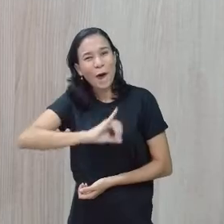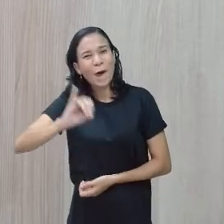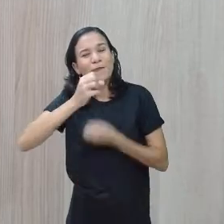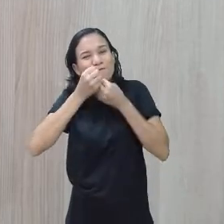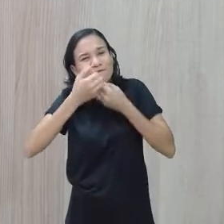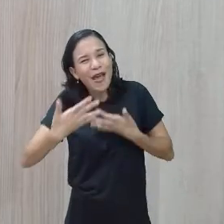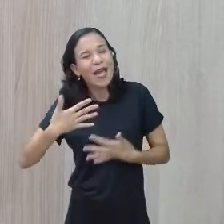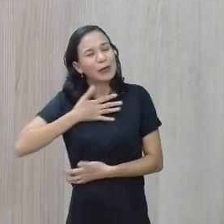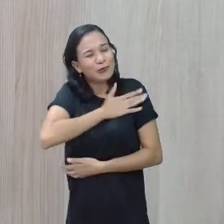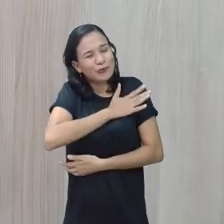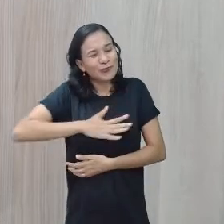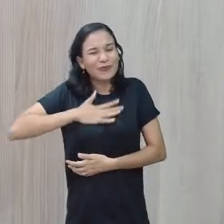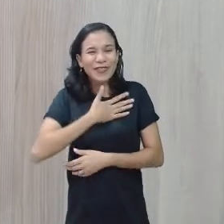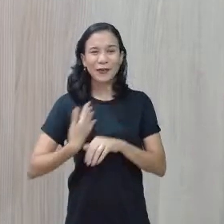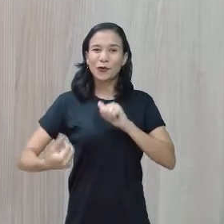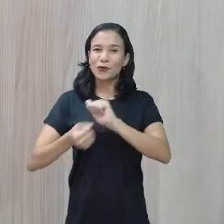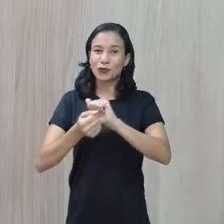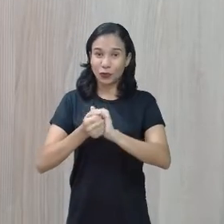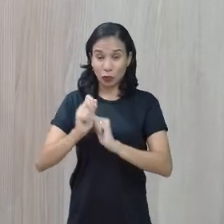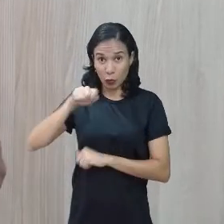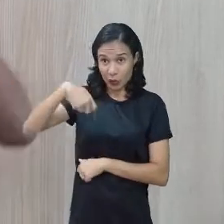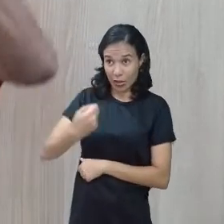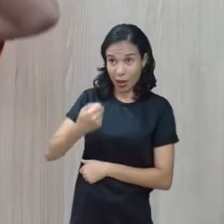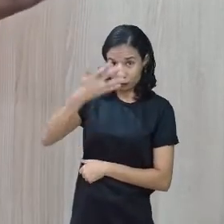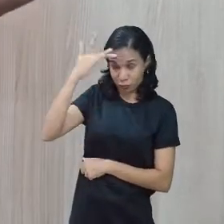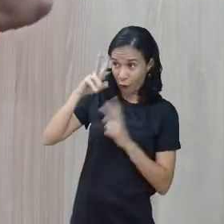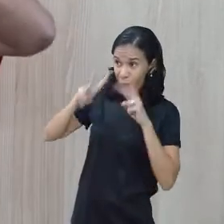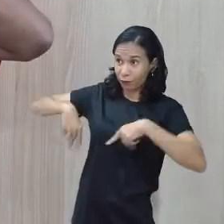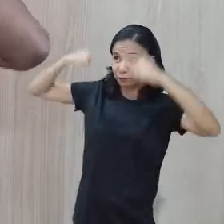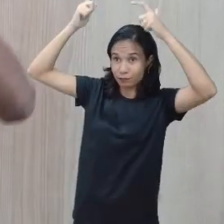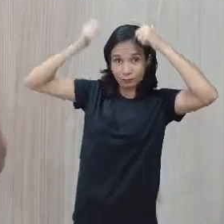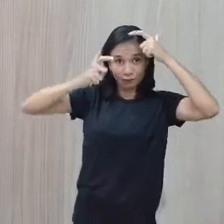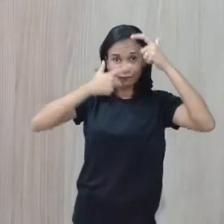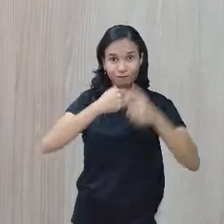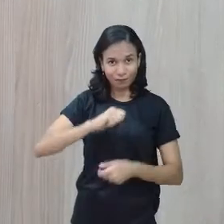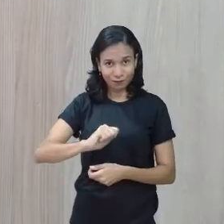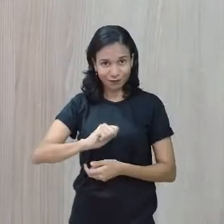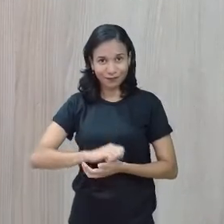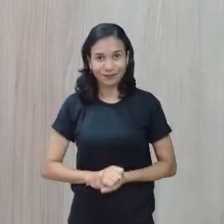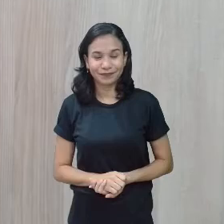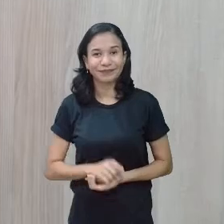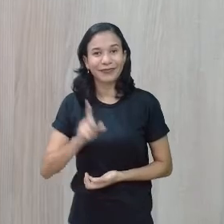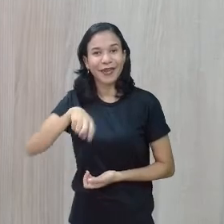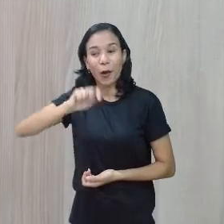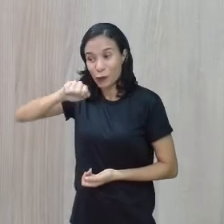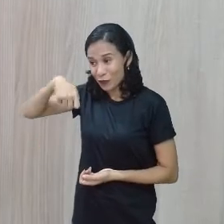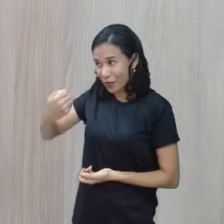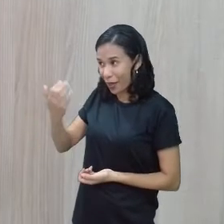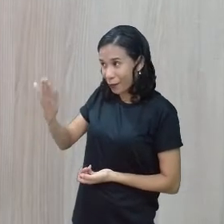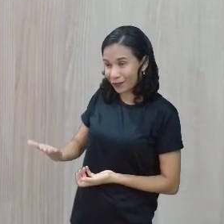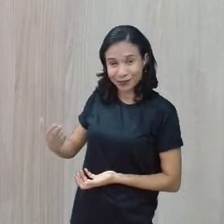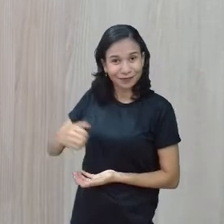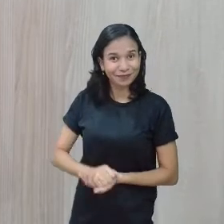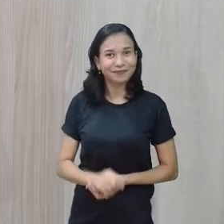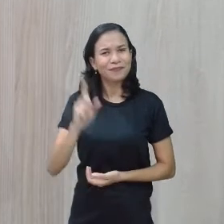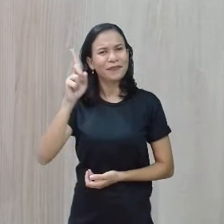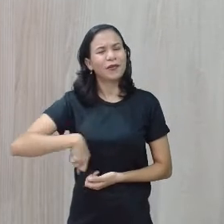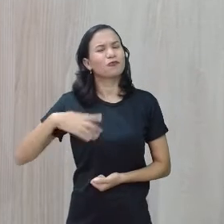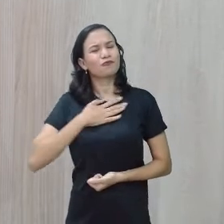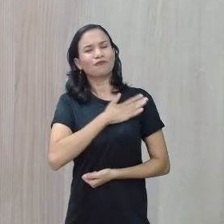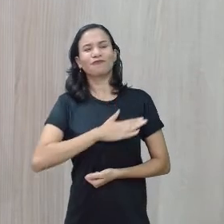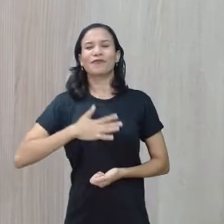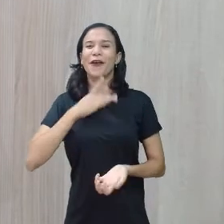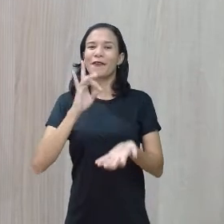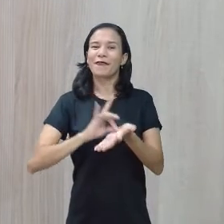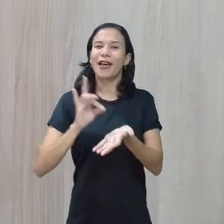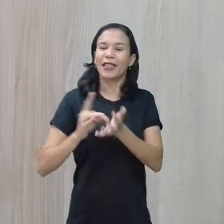prazer muito grande para mim. Deixa eu dar meu sinal aqui para que eles possam me ver. Esse é o meu sinal, tá? É um prazer muito grande